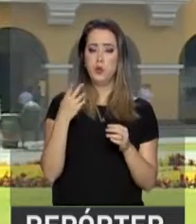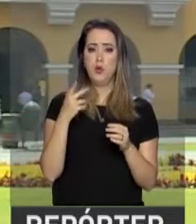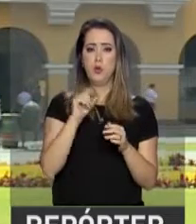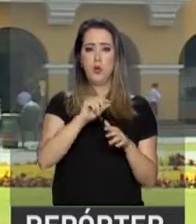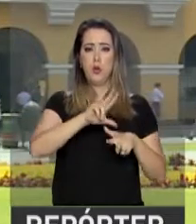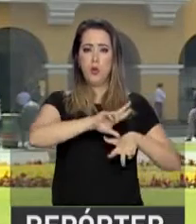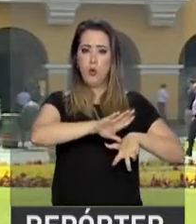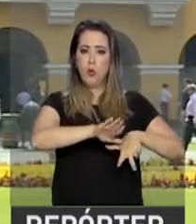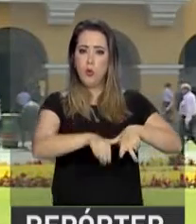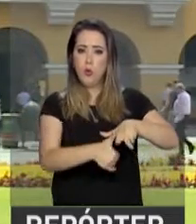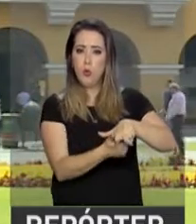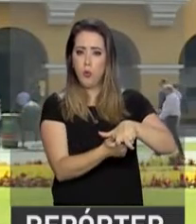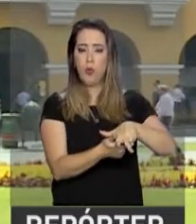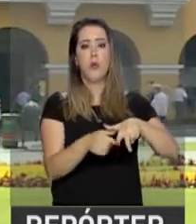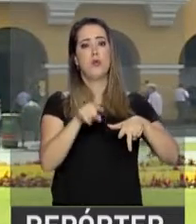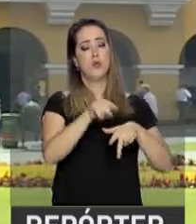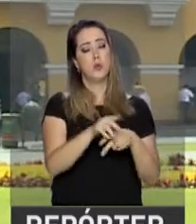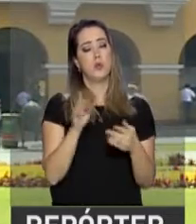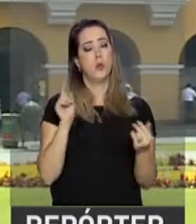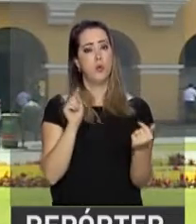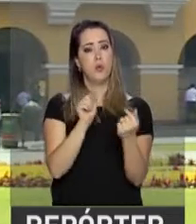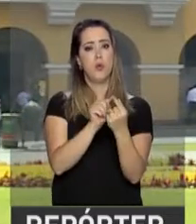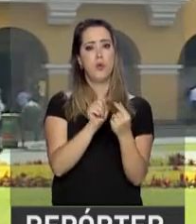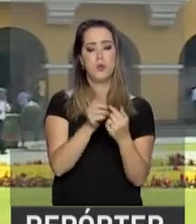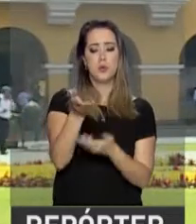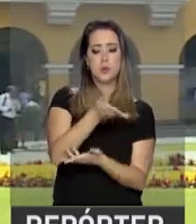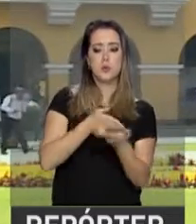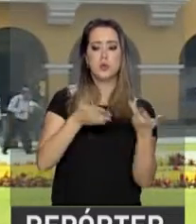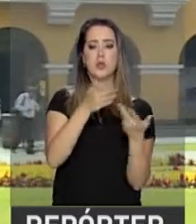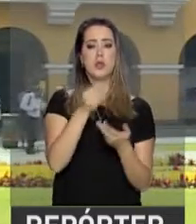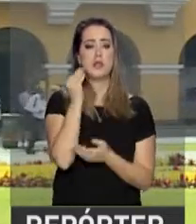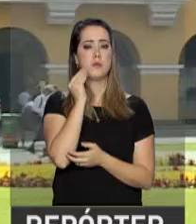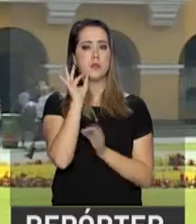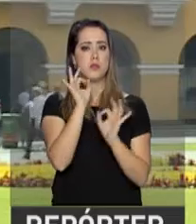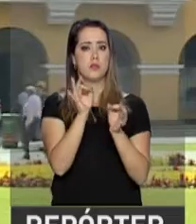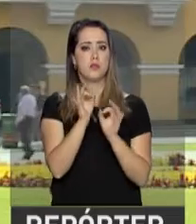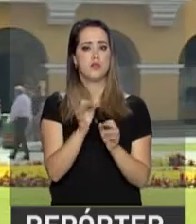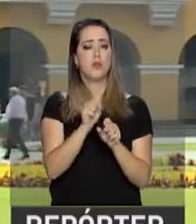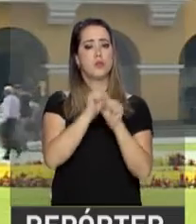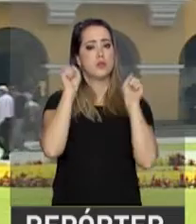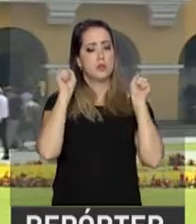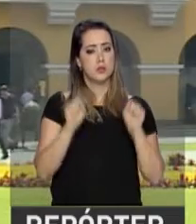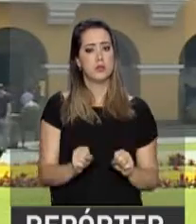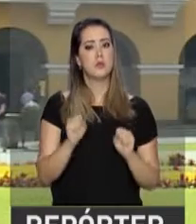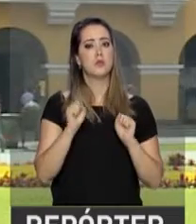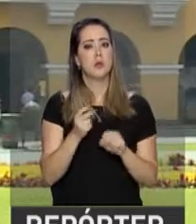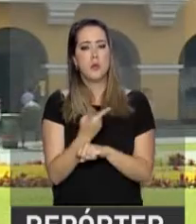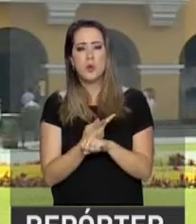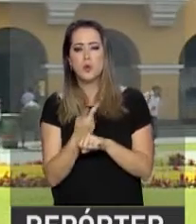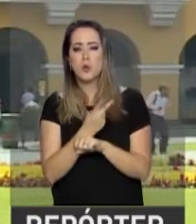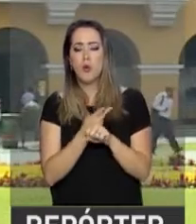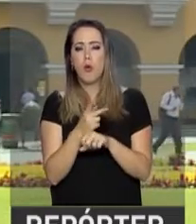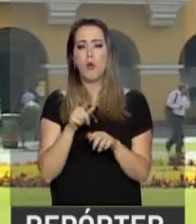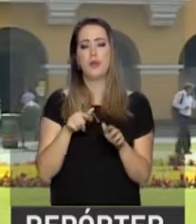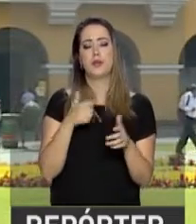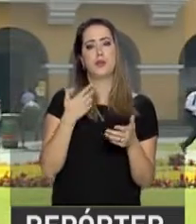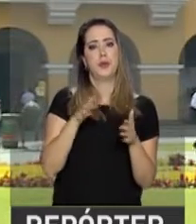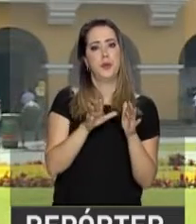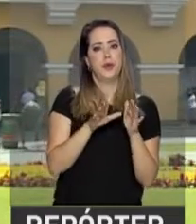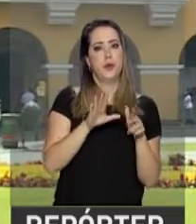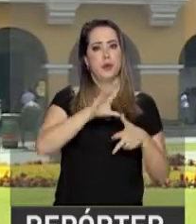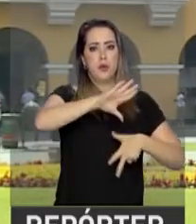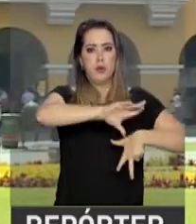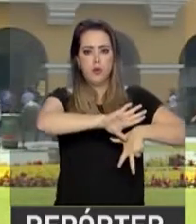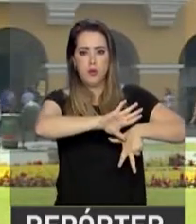troquem experiências bem sucedidas como por exemplo sistemas que podem rastrear operações à capacitação